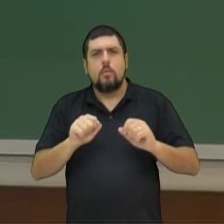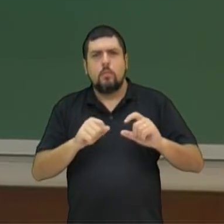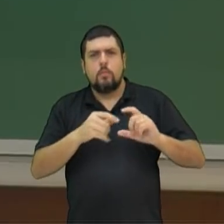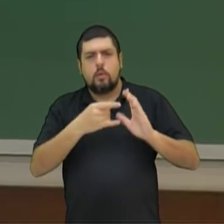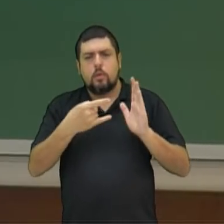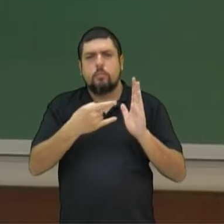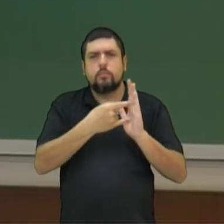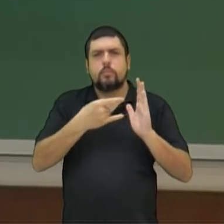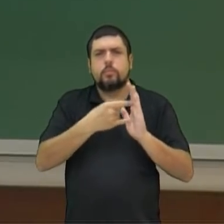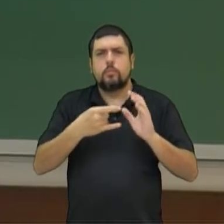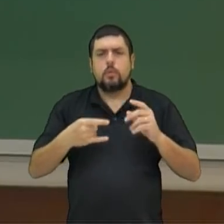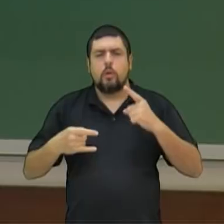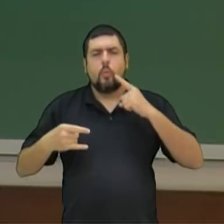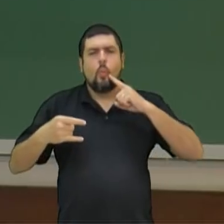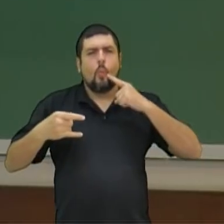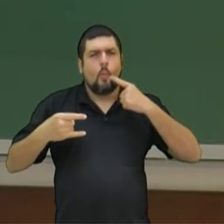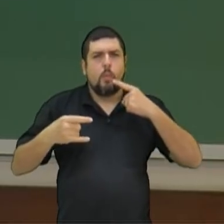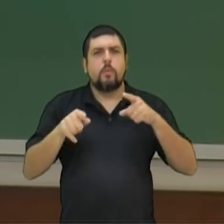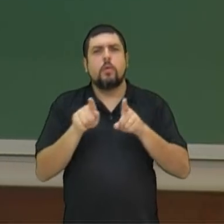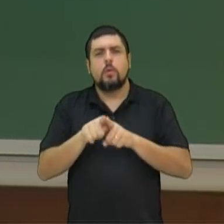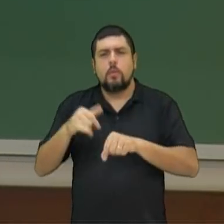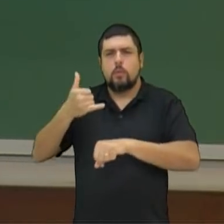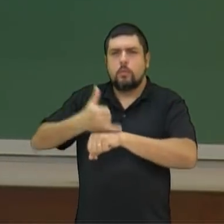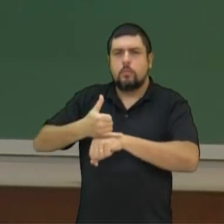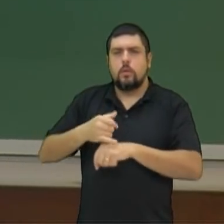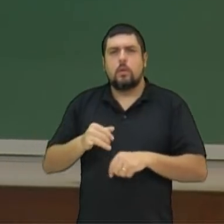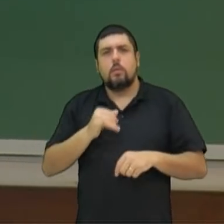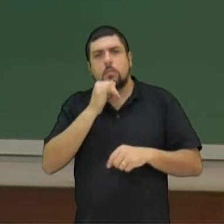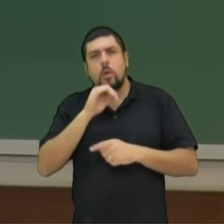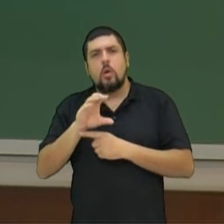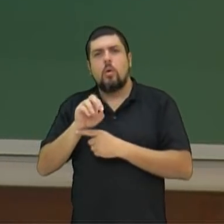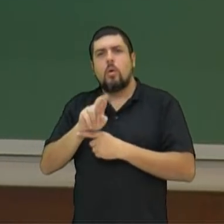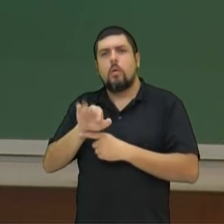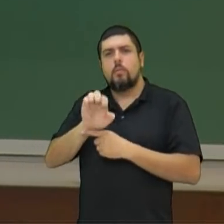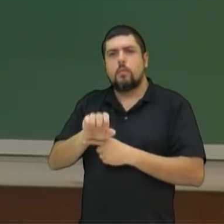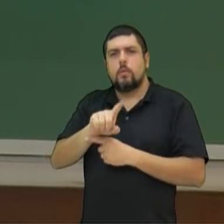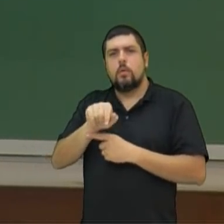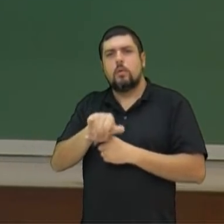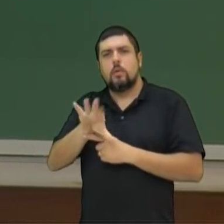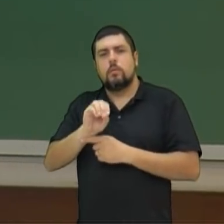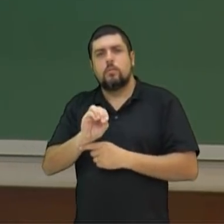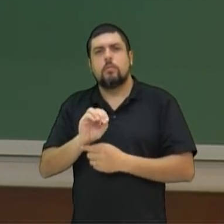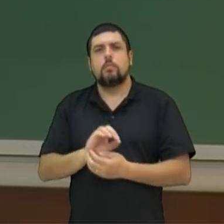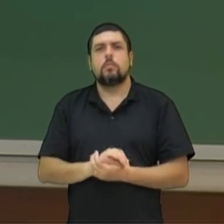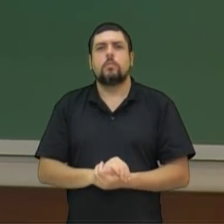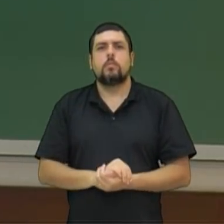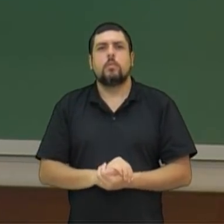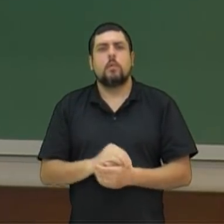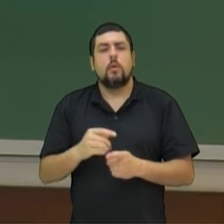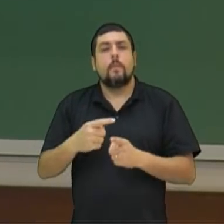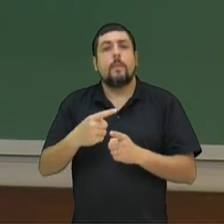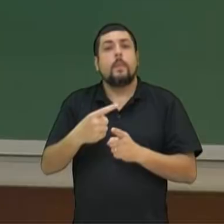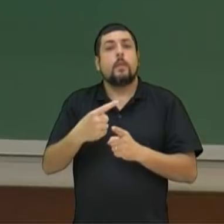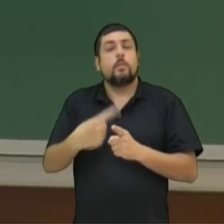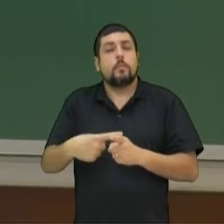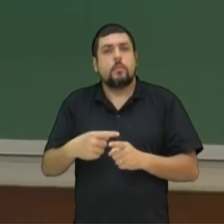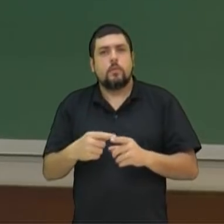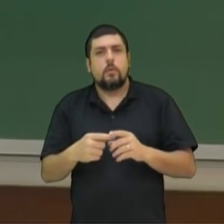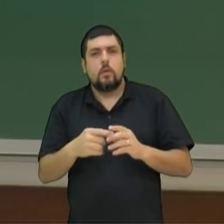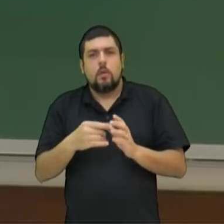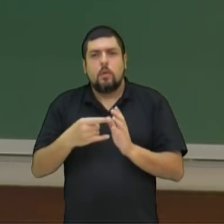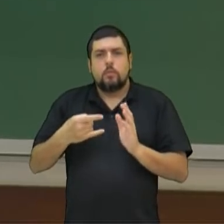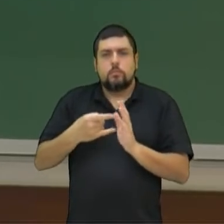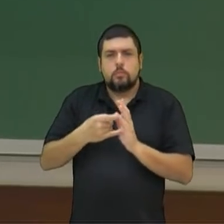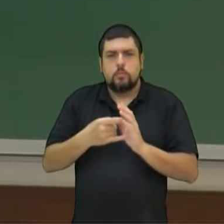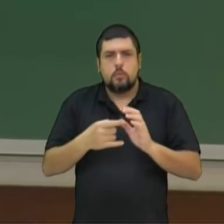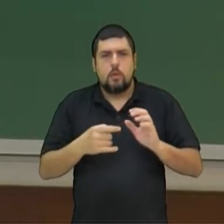associando limões e alguns metais, como cobre e zinco. Por quê? Porque ele produz elétrons de tanto